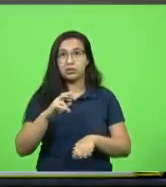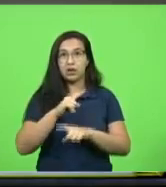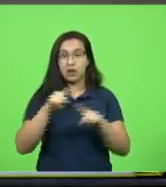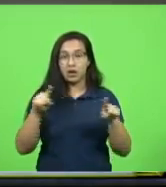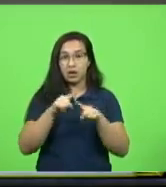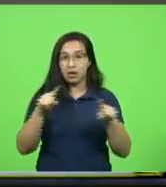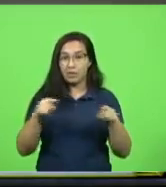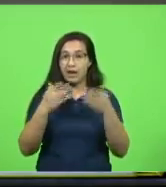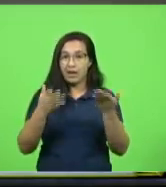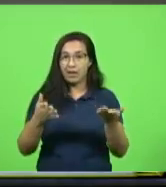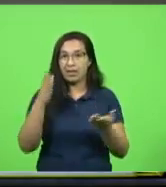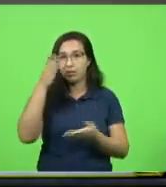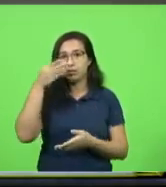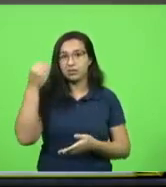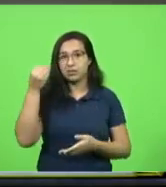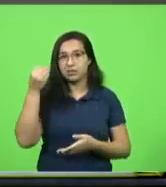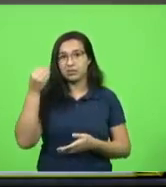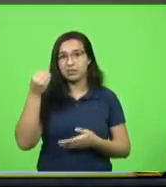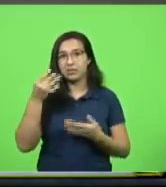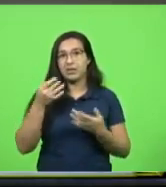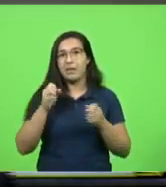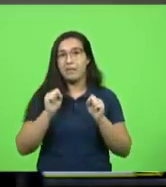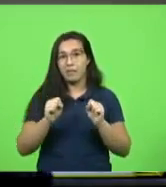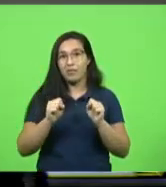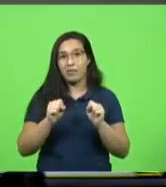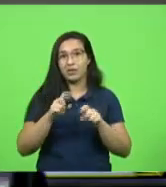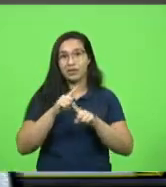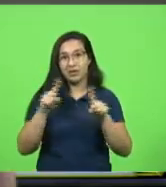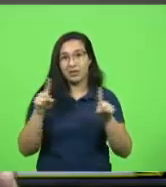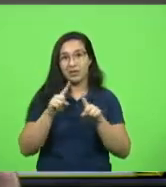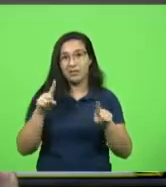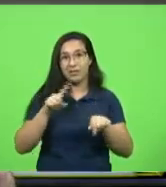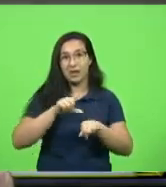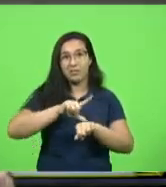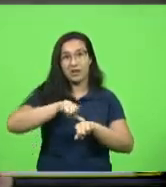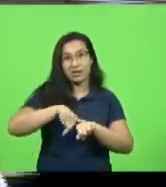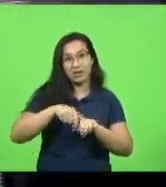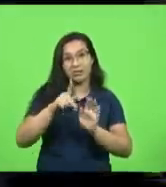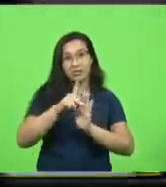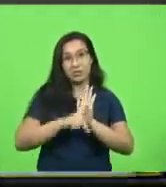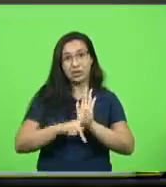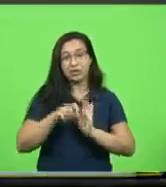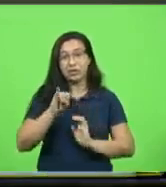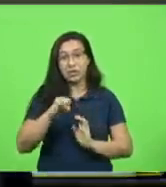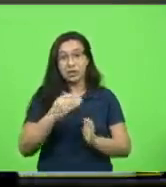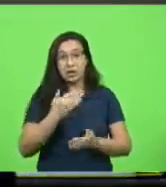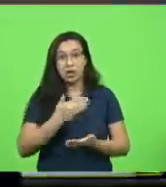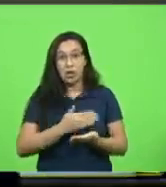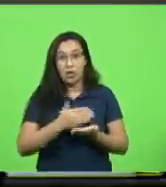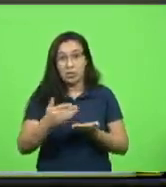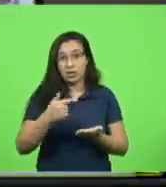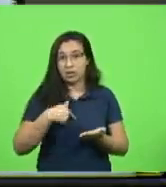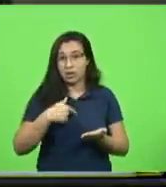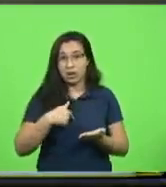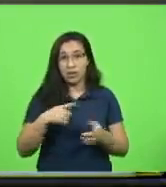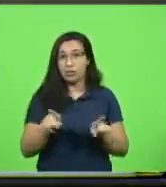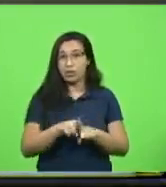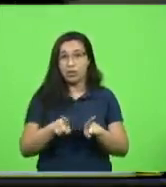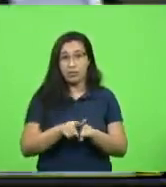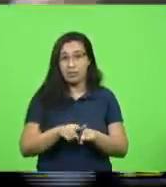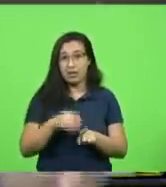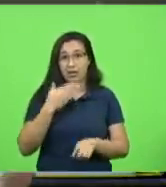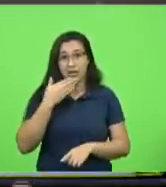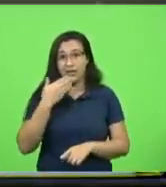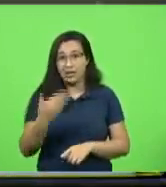deputada Luciane Carminati, que é o projeto mais antigo dessa casa. Ou se nós começarmos a fazer isso daqui, daqui a pouco eu vou entrar com requerimento